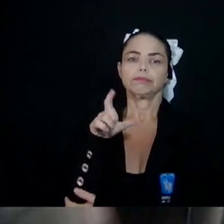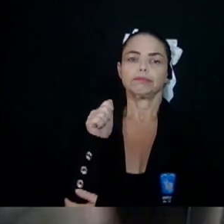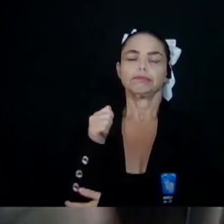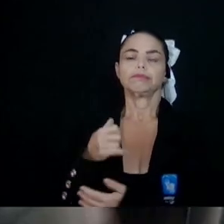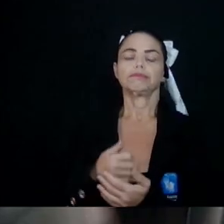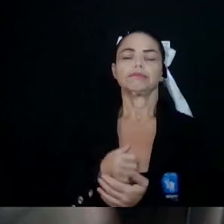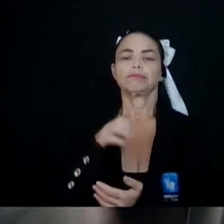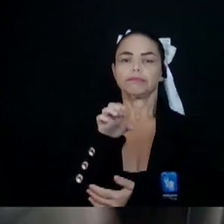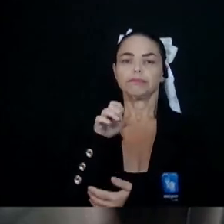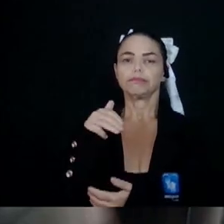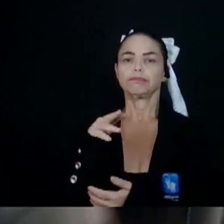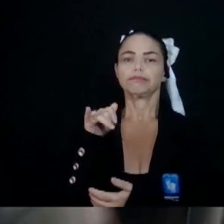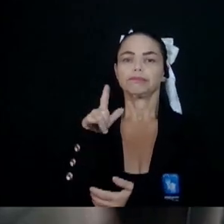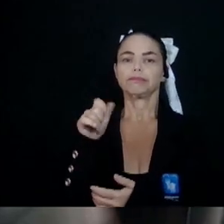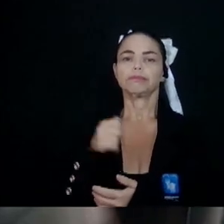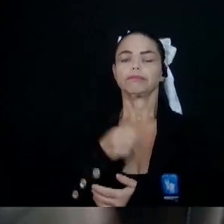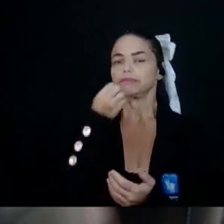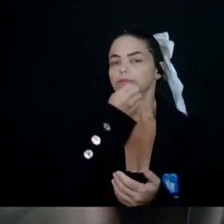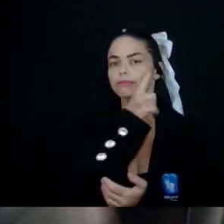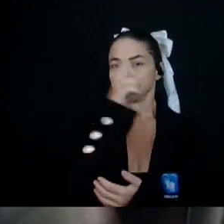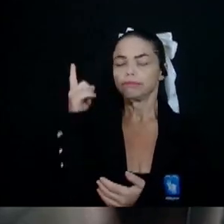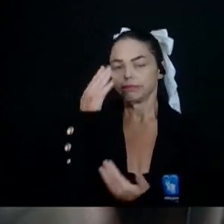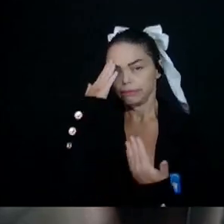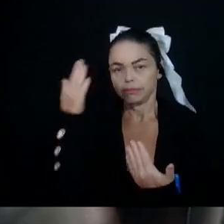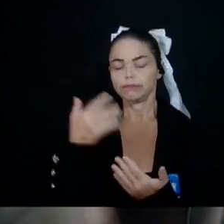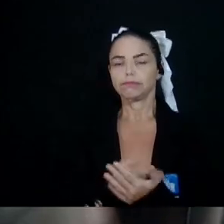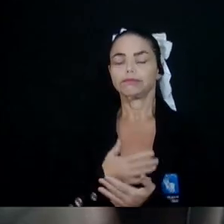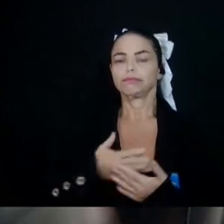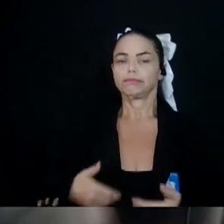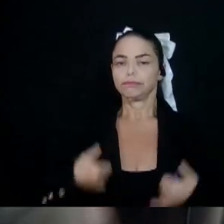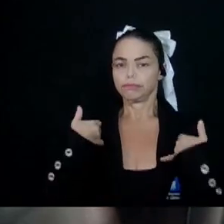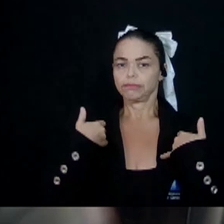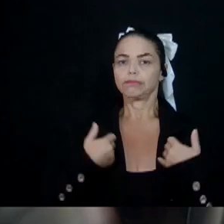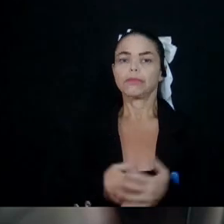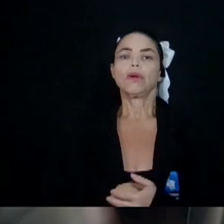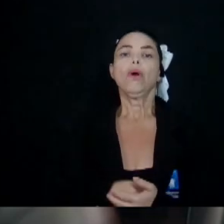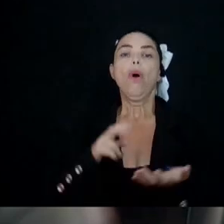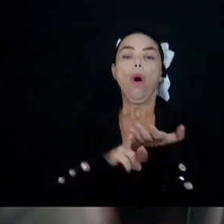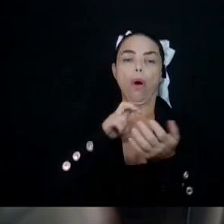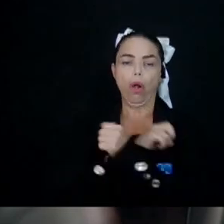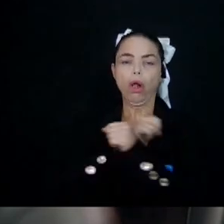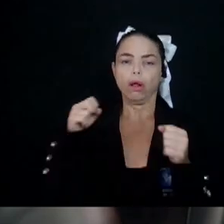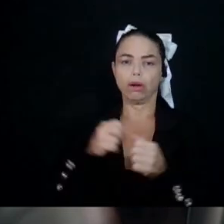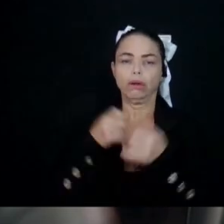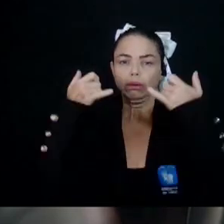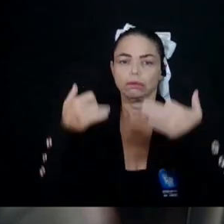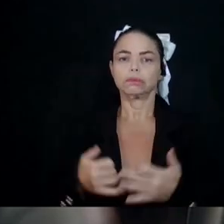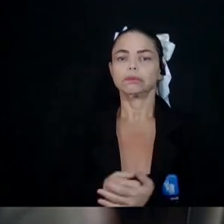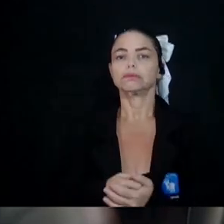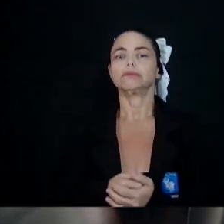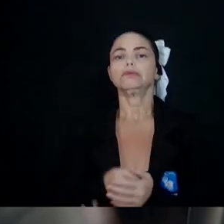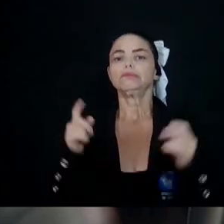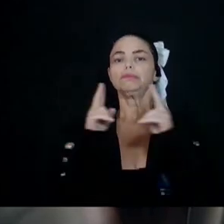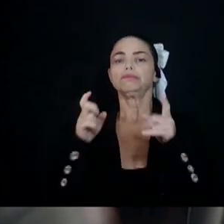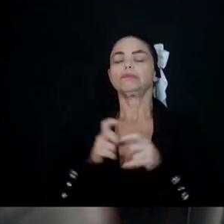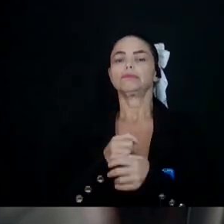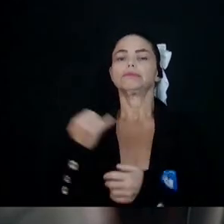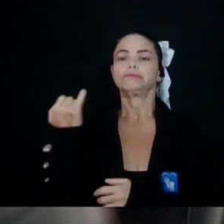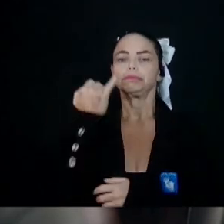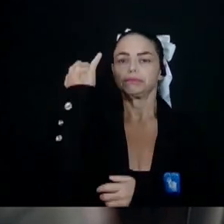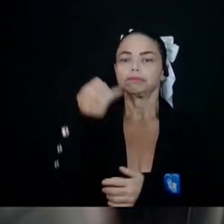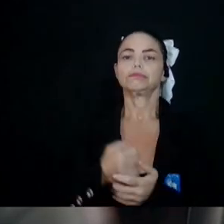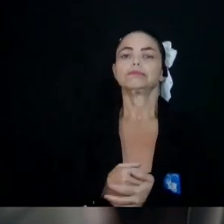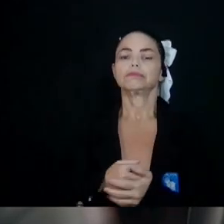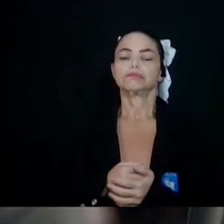bom dia, muito obrigada. É uma honra estar aqui com vocês nessa manhã para estar falando sobre um tema tão